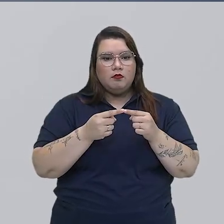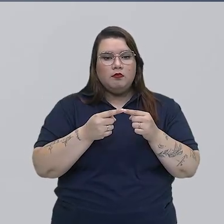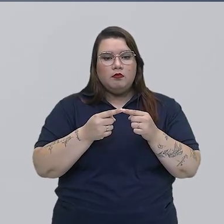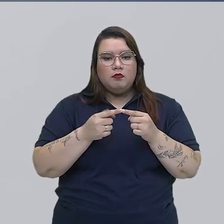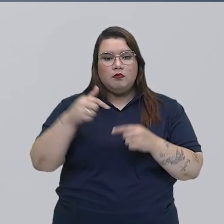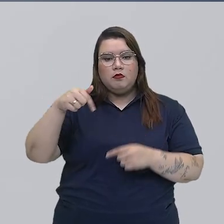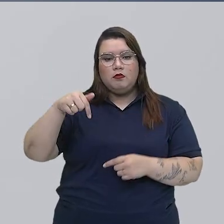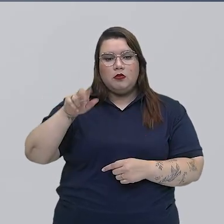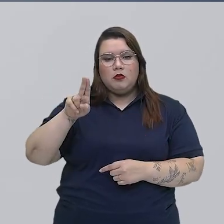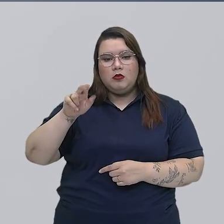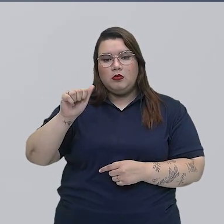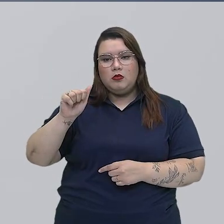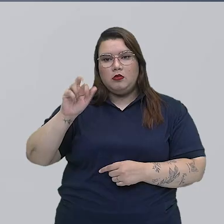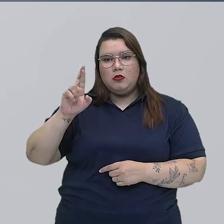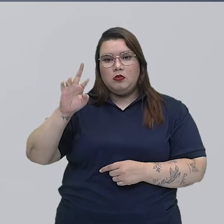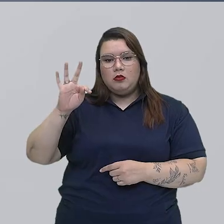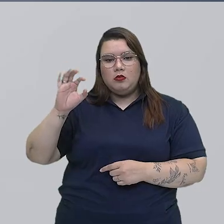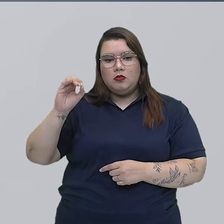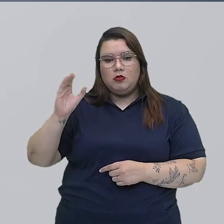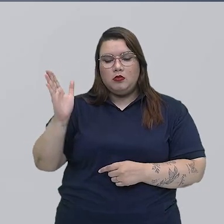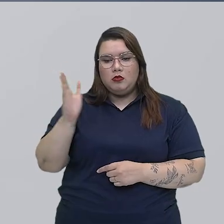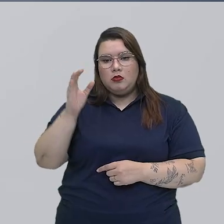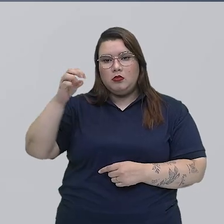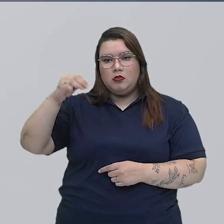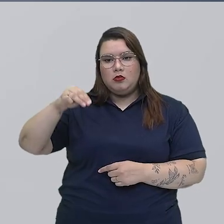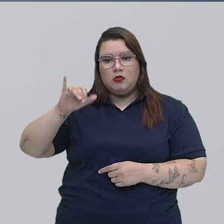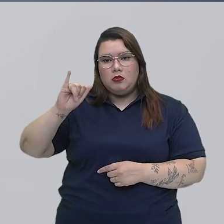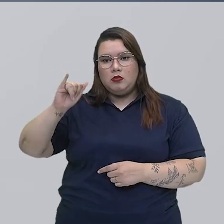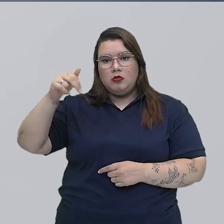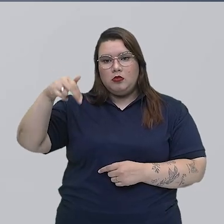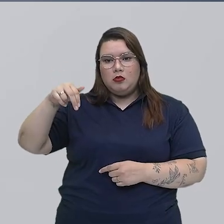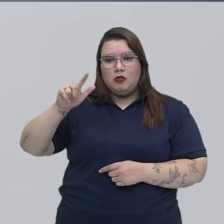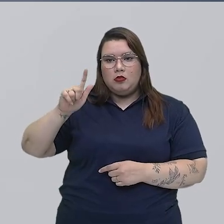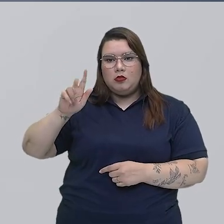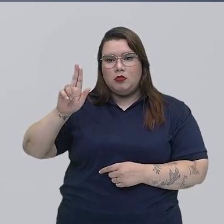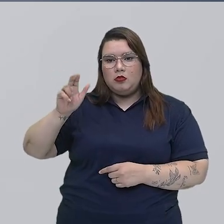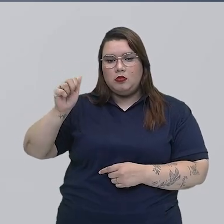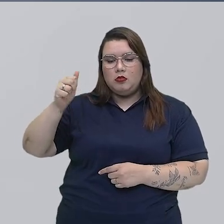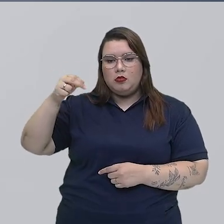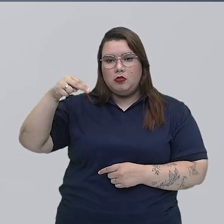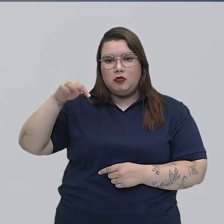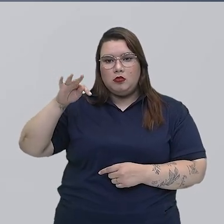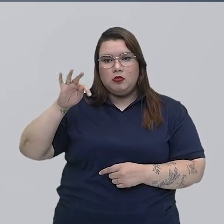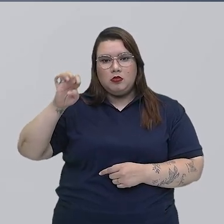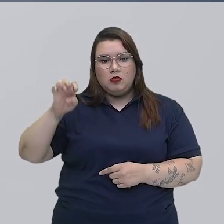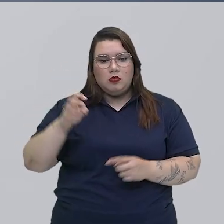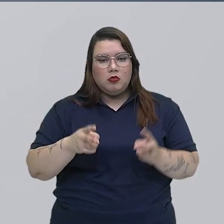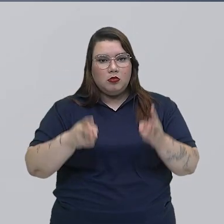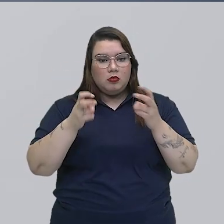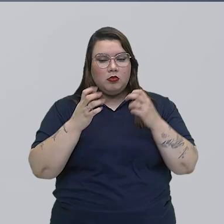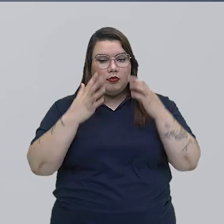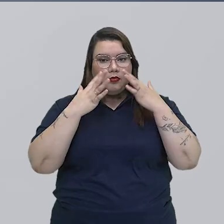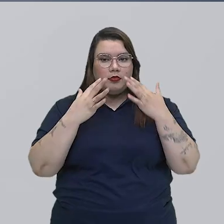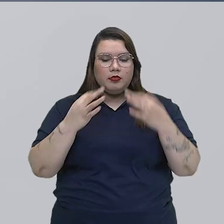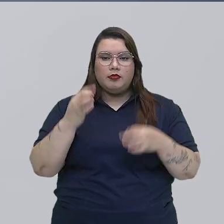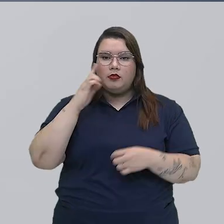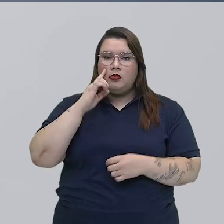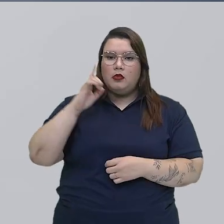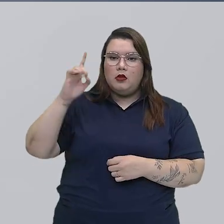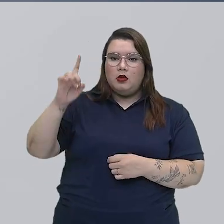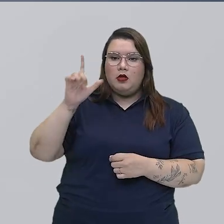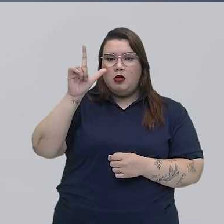Lua quarto minguante. Nesta fase, a Lua, observem atentamente que ela